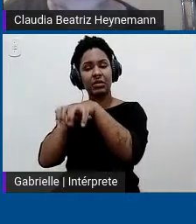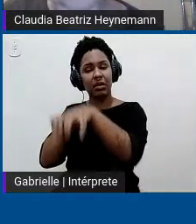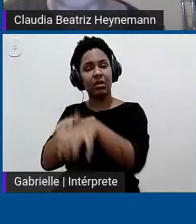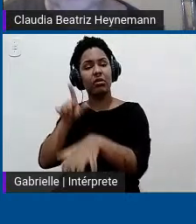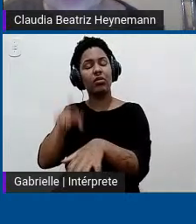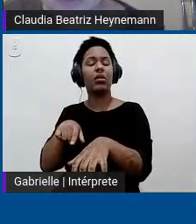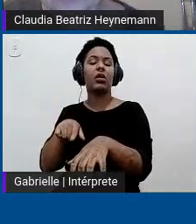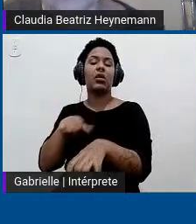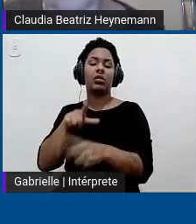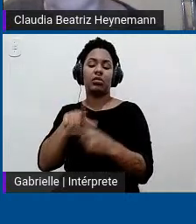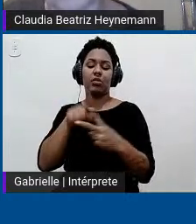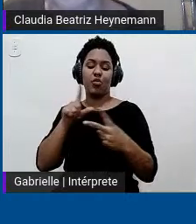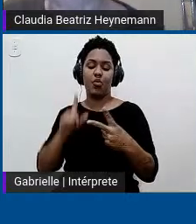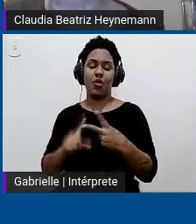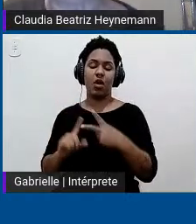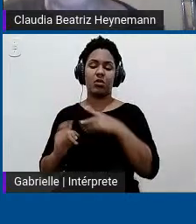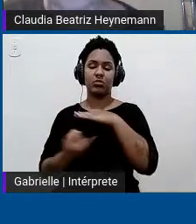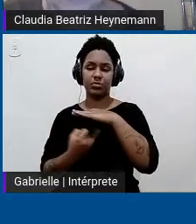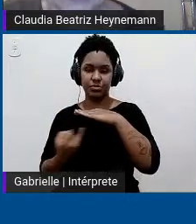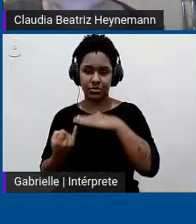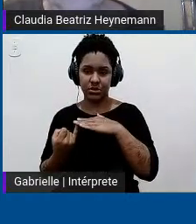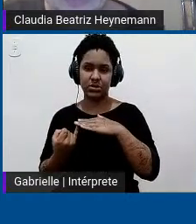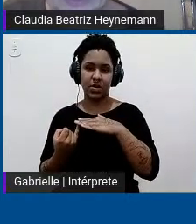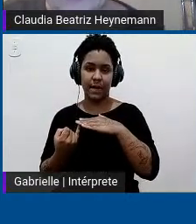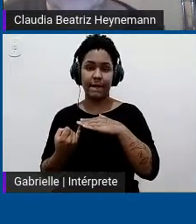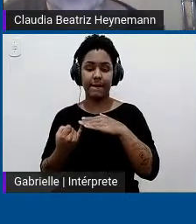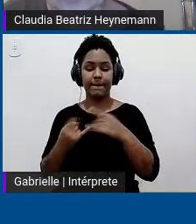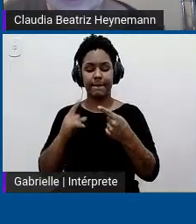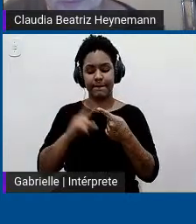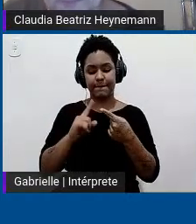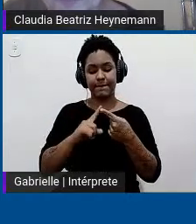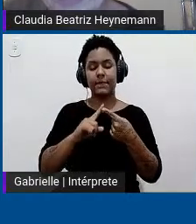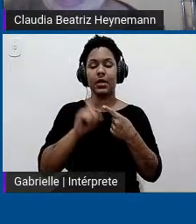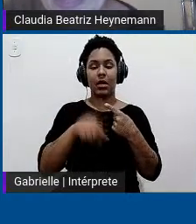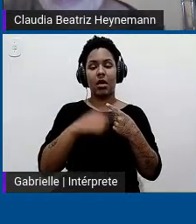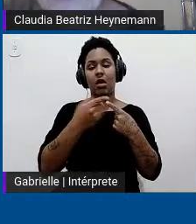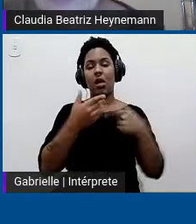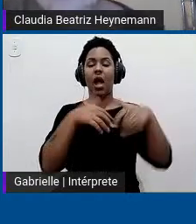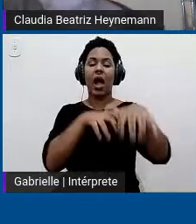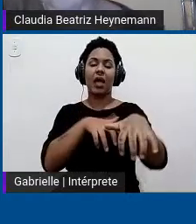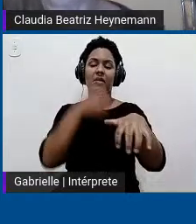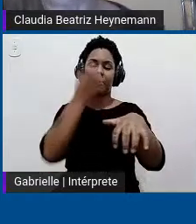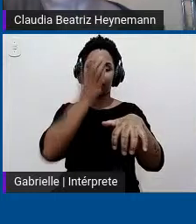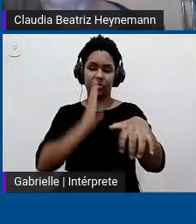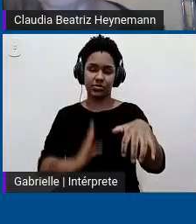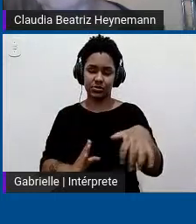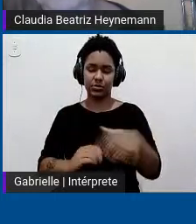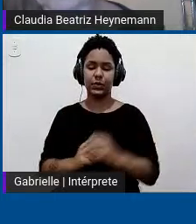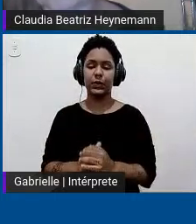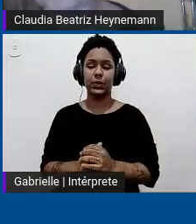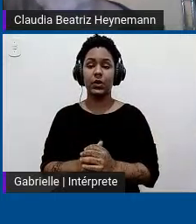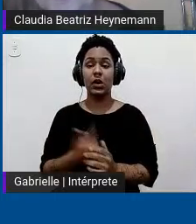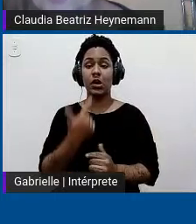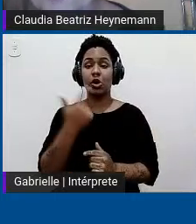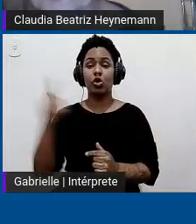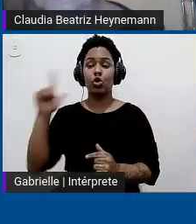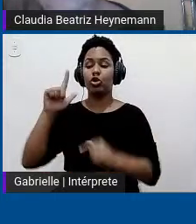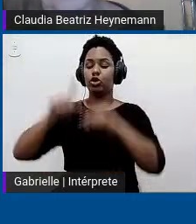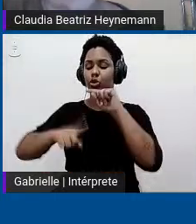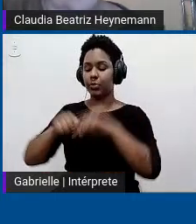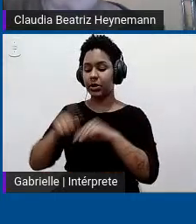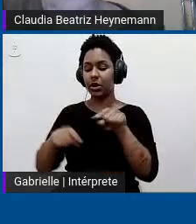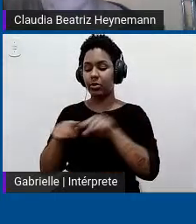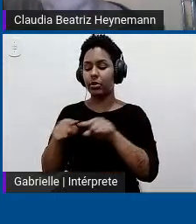de duas instituições, né? E numa delas no Arquivo Nacional. Eles se relacionam com outros itens e fundos públicos